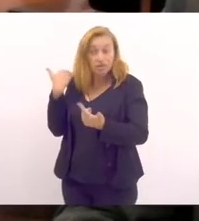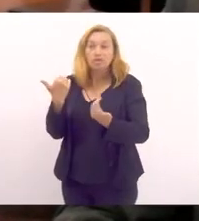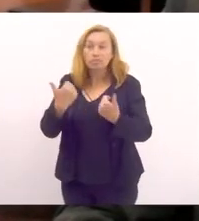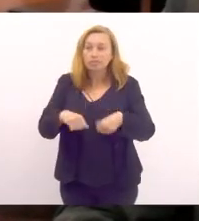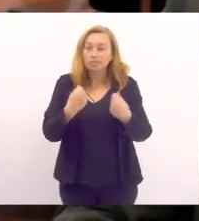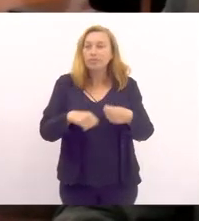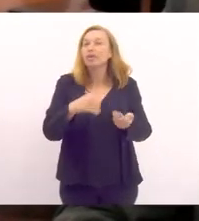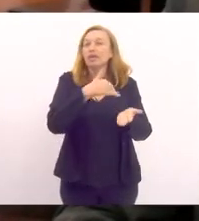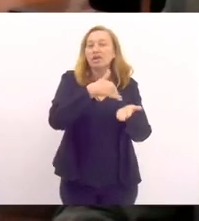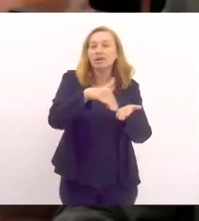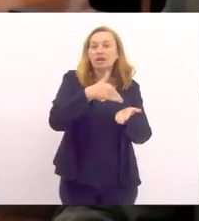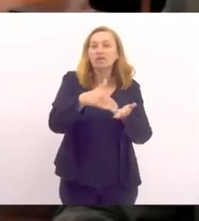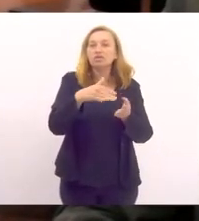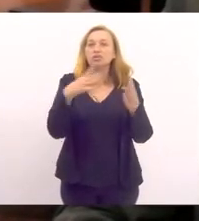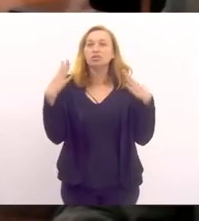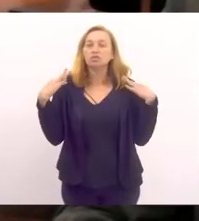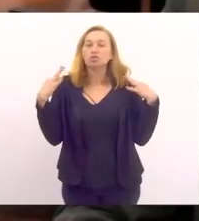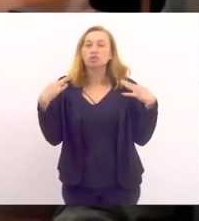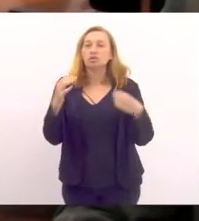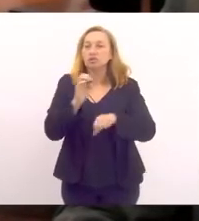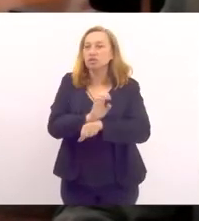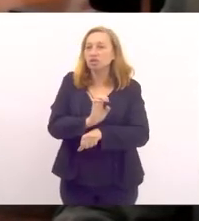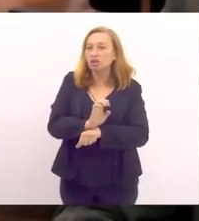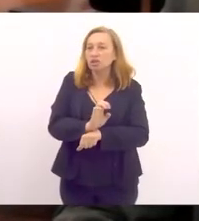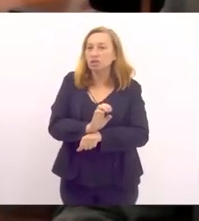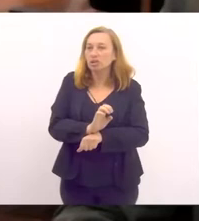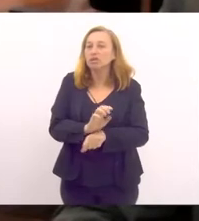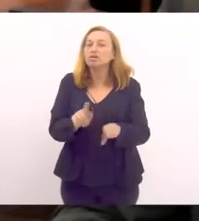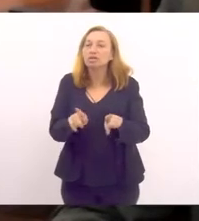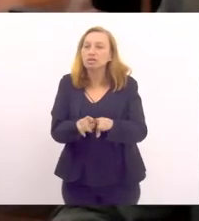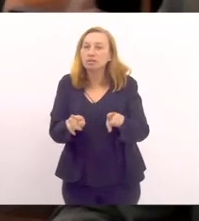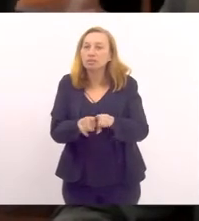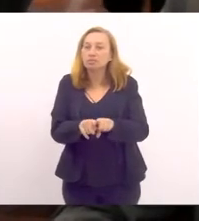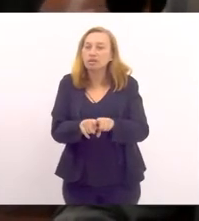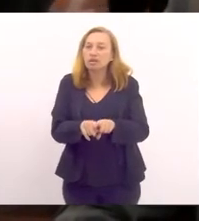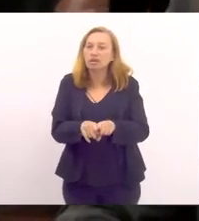nossa Secretaria de Turismo do Estado ela também tenha